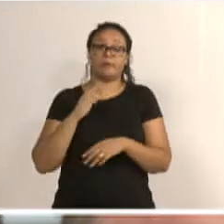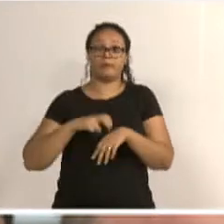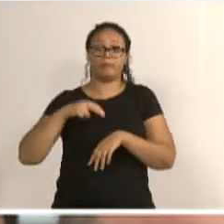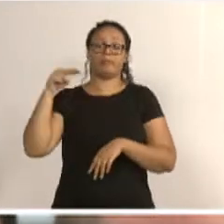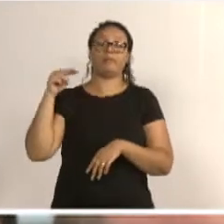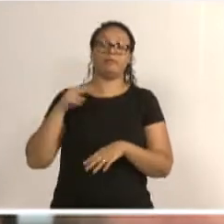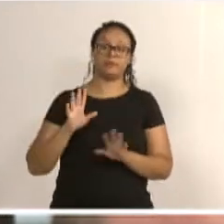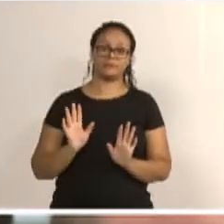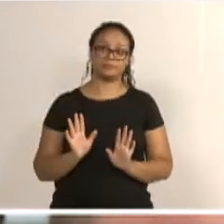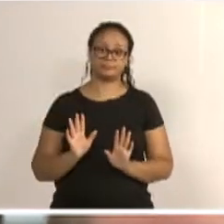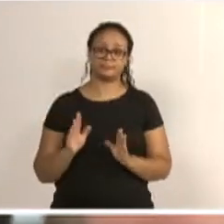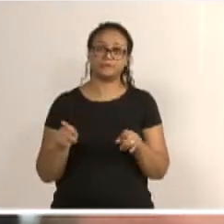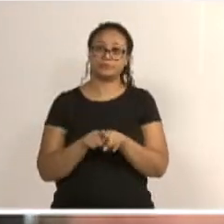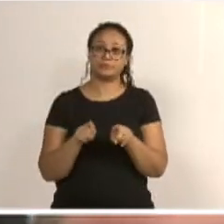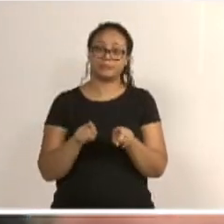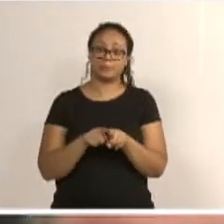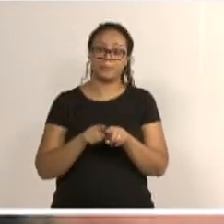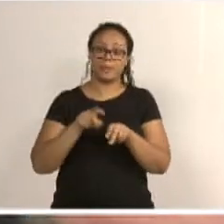agora tudo em pé.